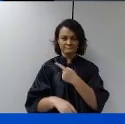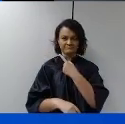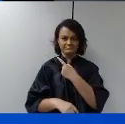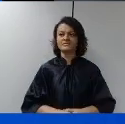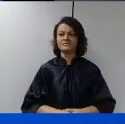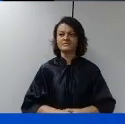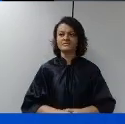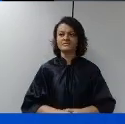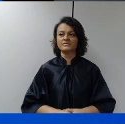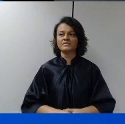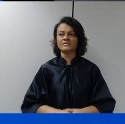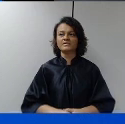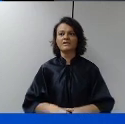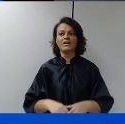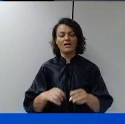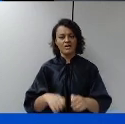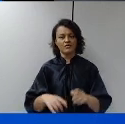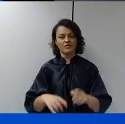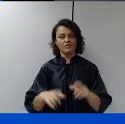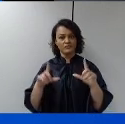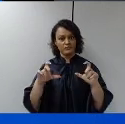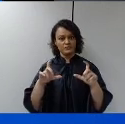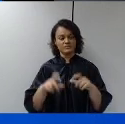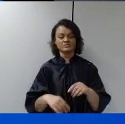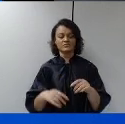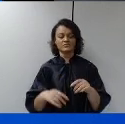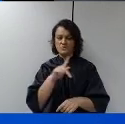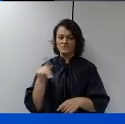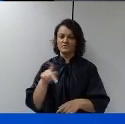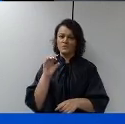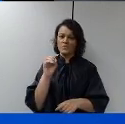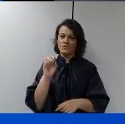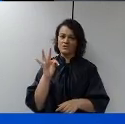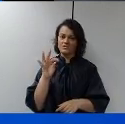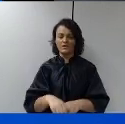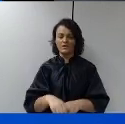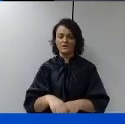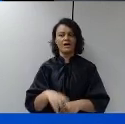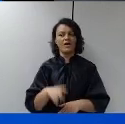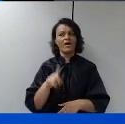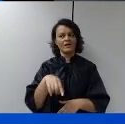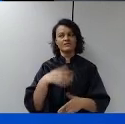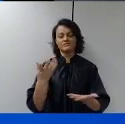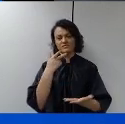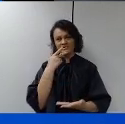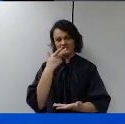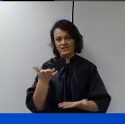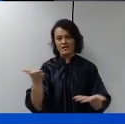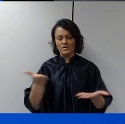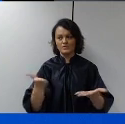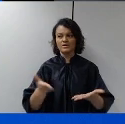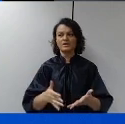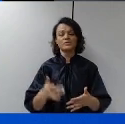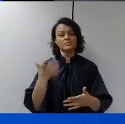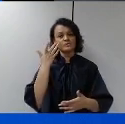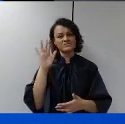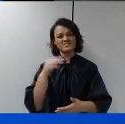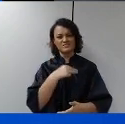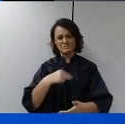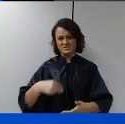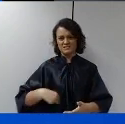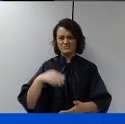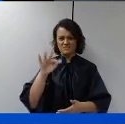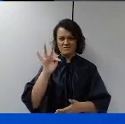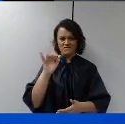do professor Otávio Lobo. É isso que queria registrar. Não sei se o ministro Falcão quer fazer mais